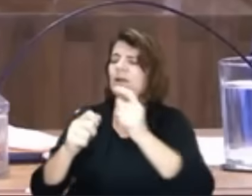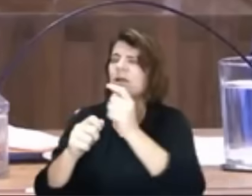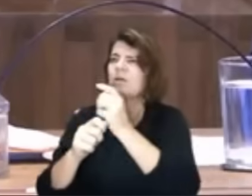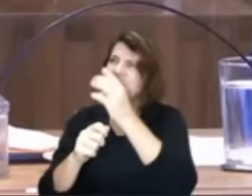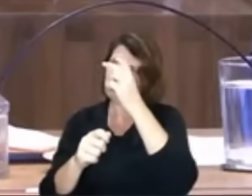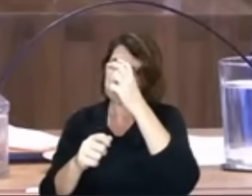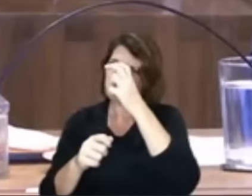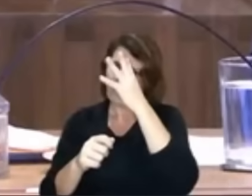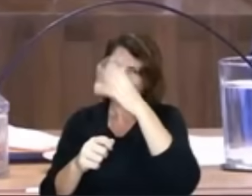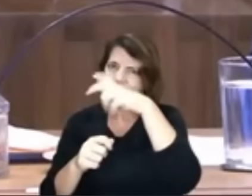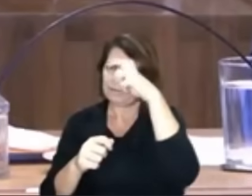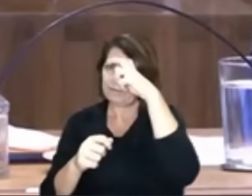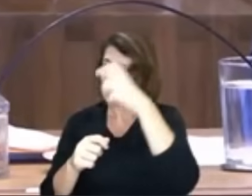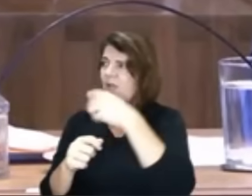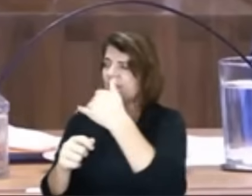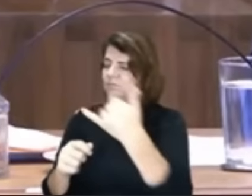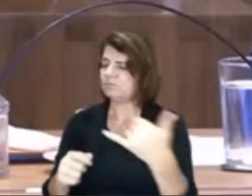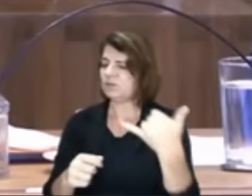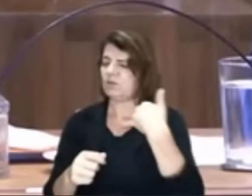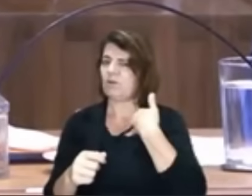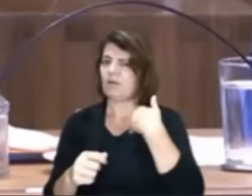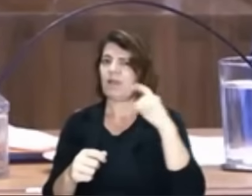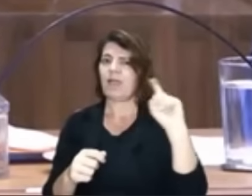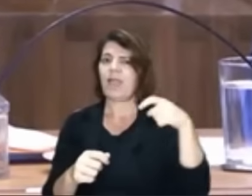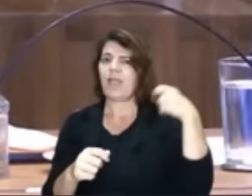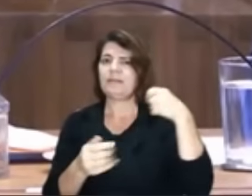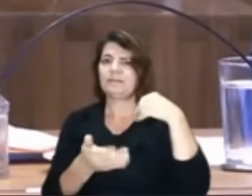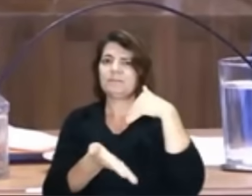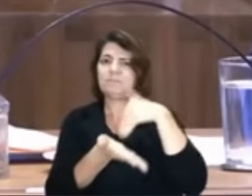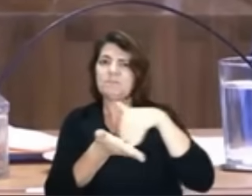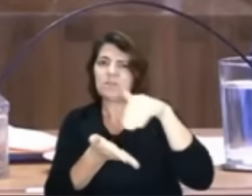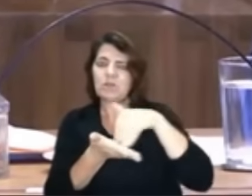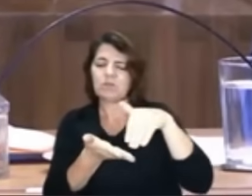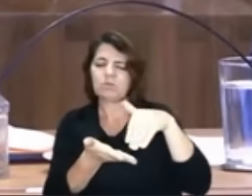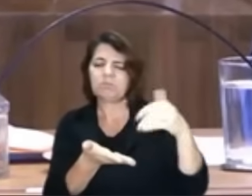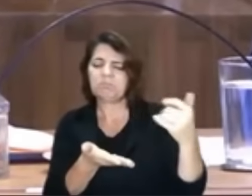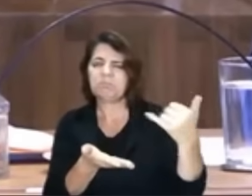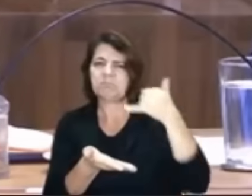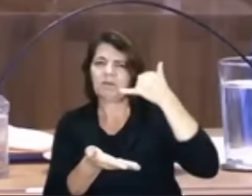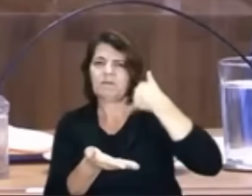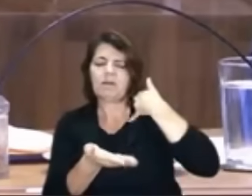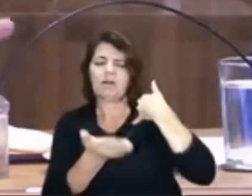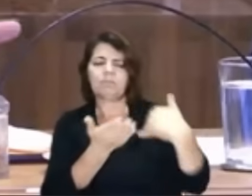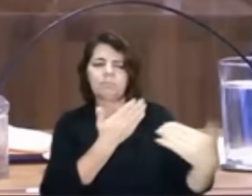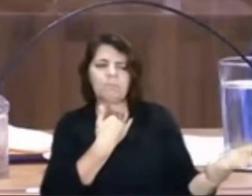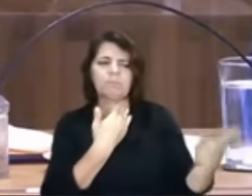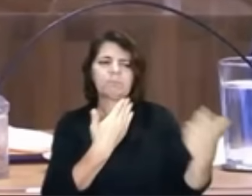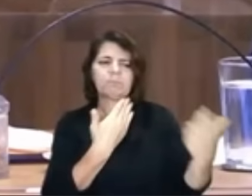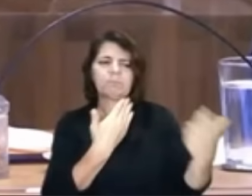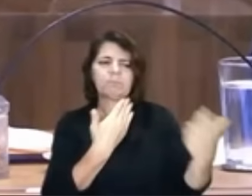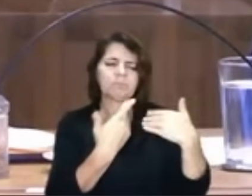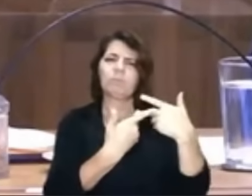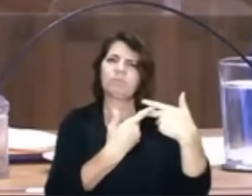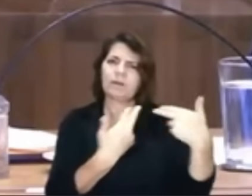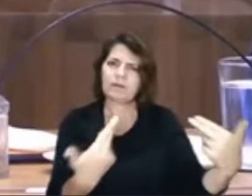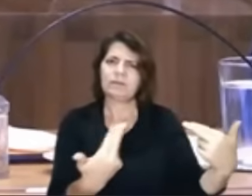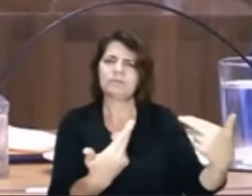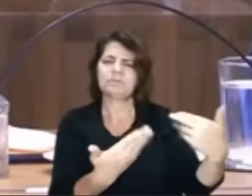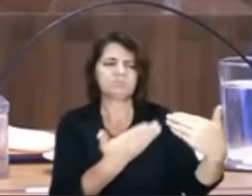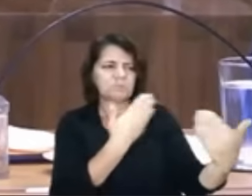recebi uma ligação do ex-ministro e conversamos de outros assuntos Como eu disse aqui nós estamos